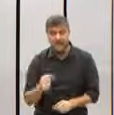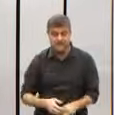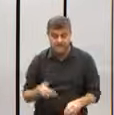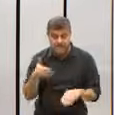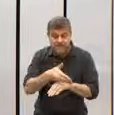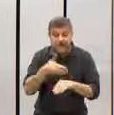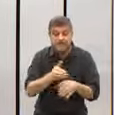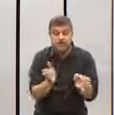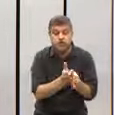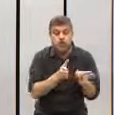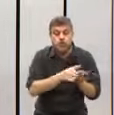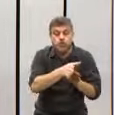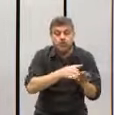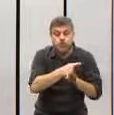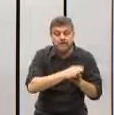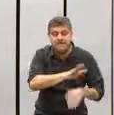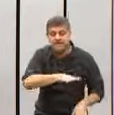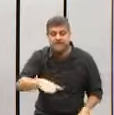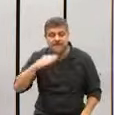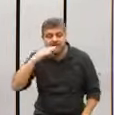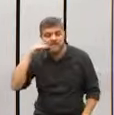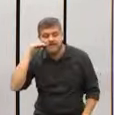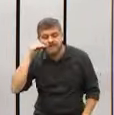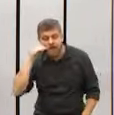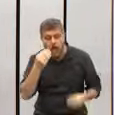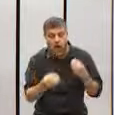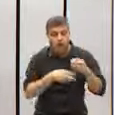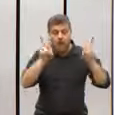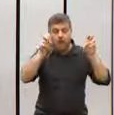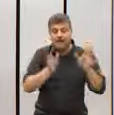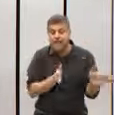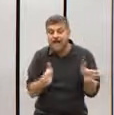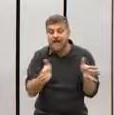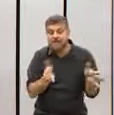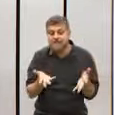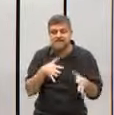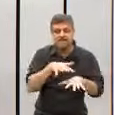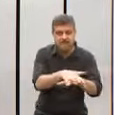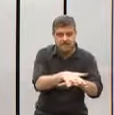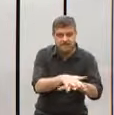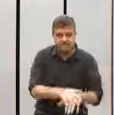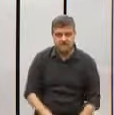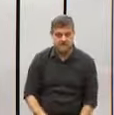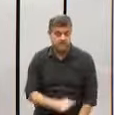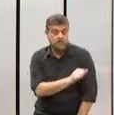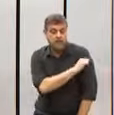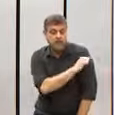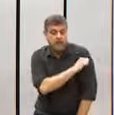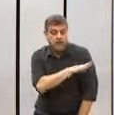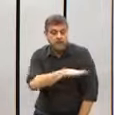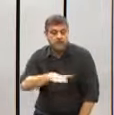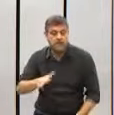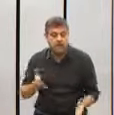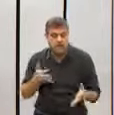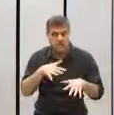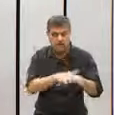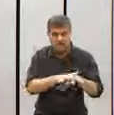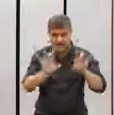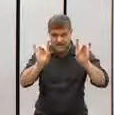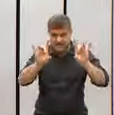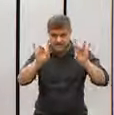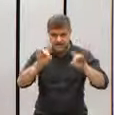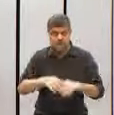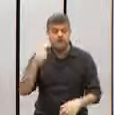Municipal, justamente quando se fala na questão da acessibilidade da criança à educação inclusiva, em especial